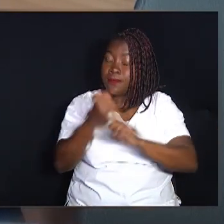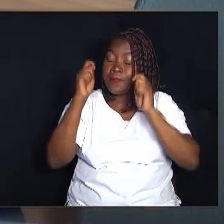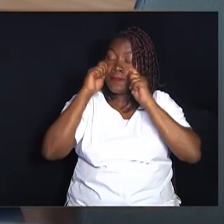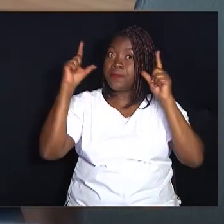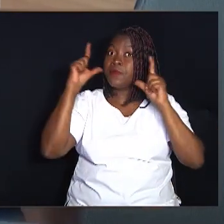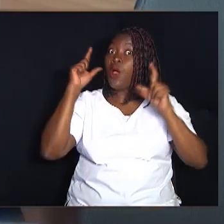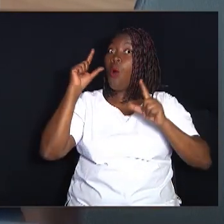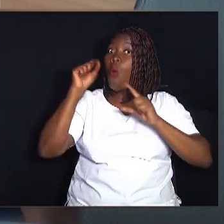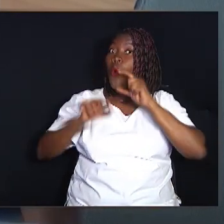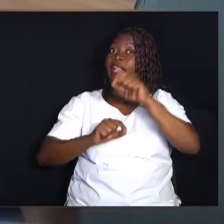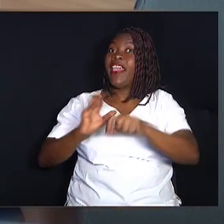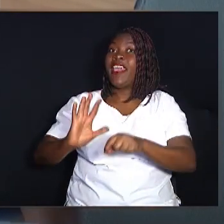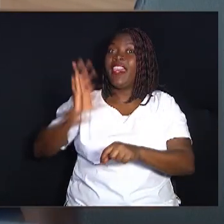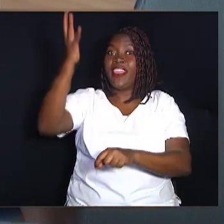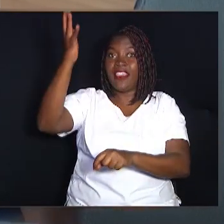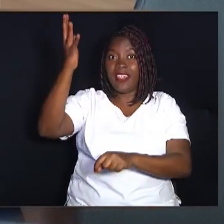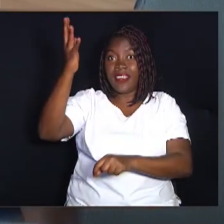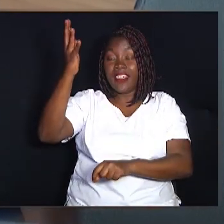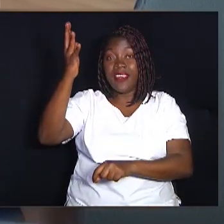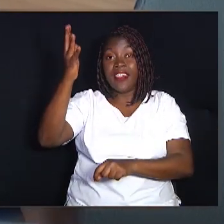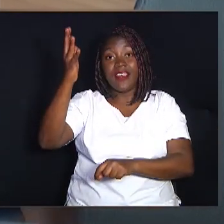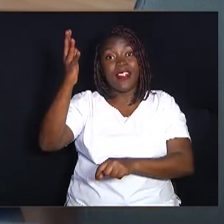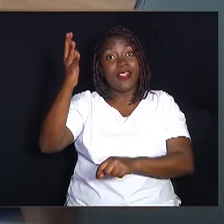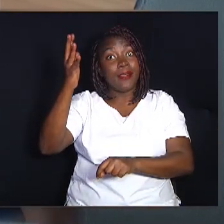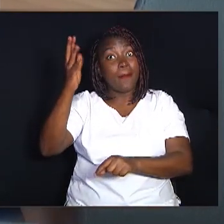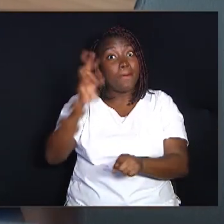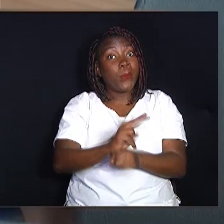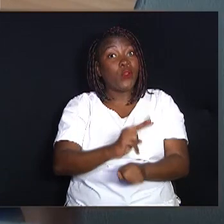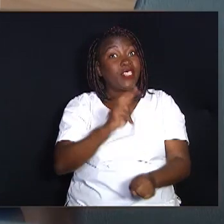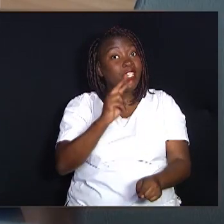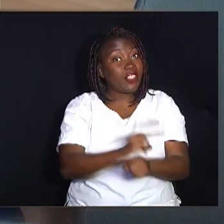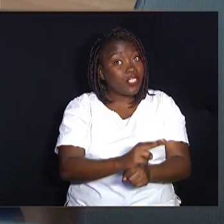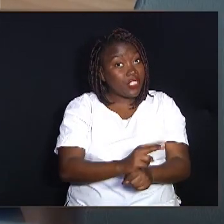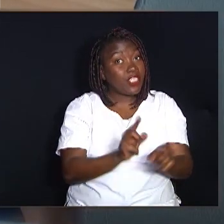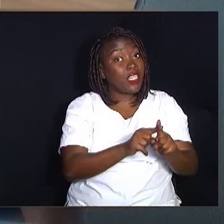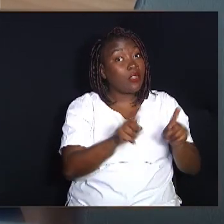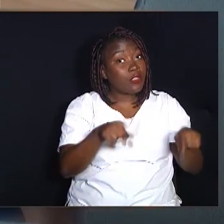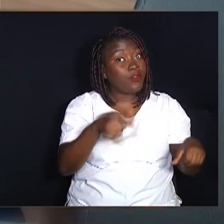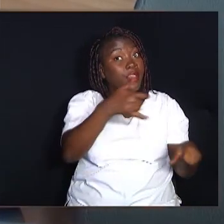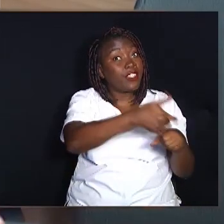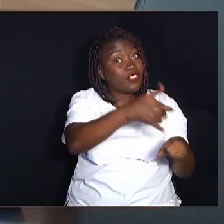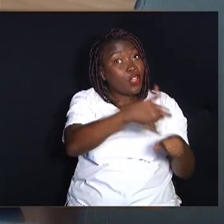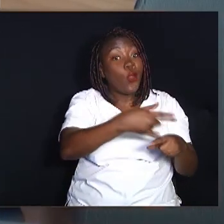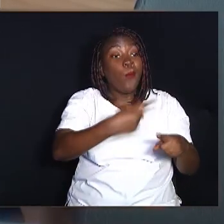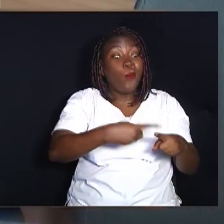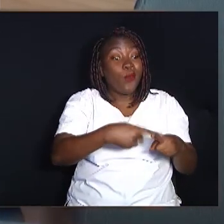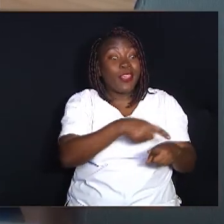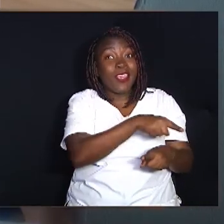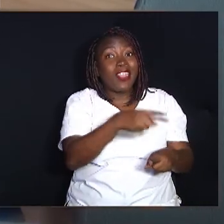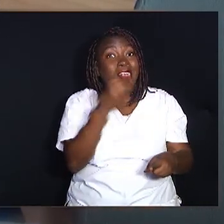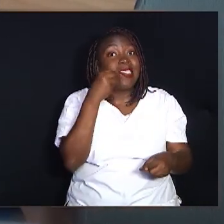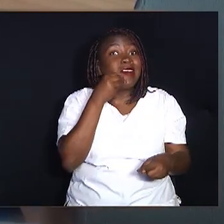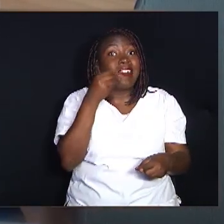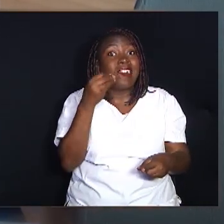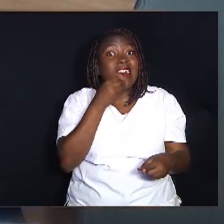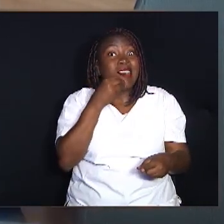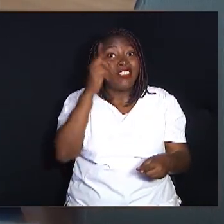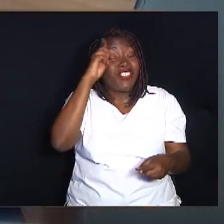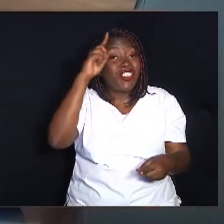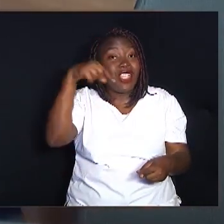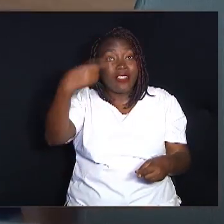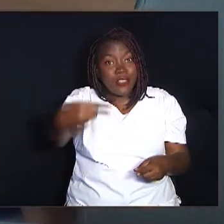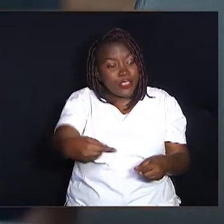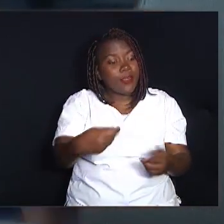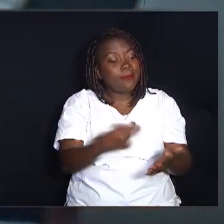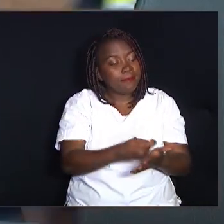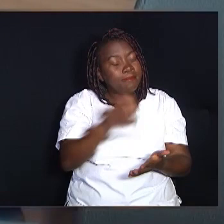vem acontecendo, proteger os frentistas, eu acho que porque eles estão expostos ali no dia a dia, eles precisam saber